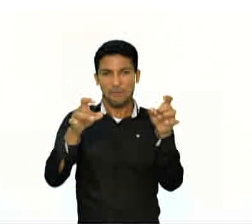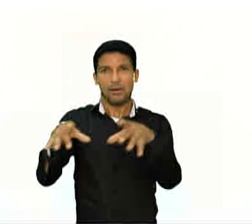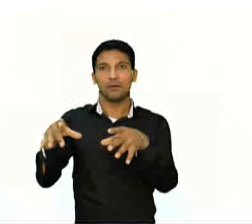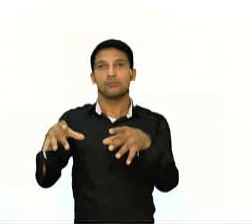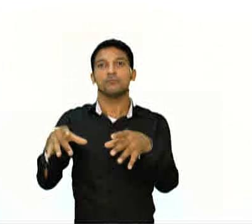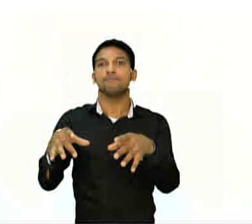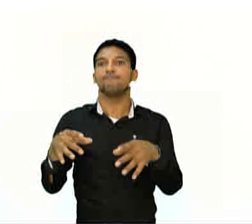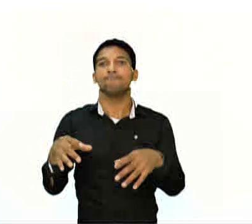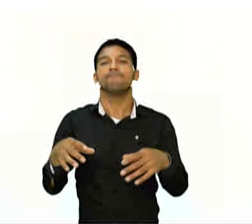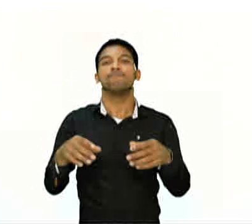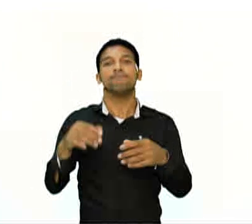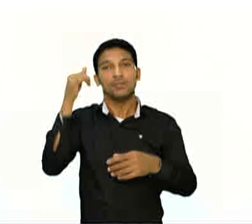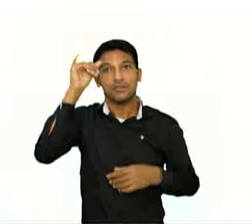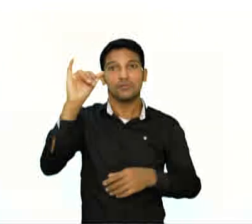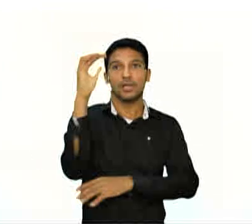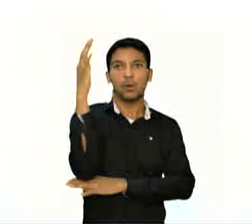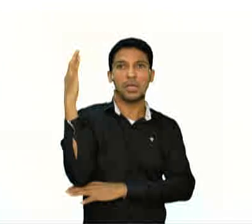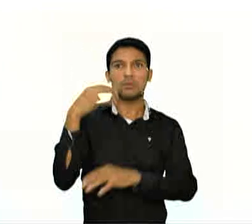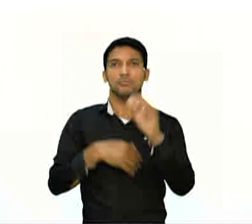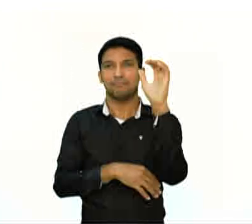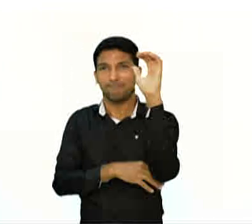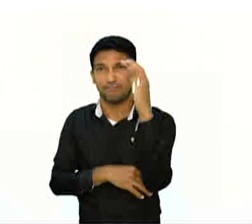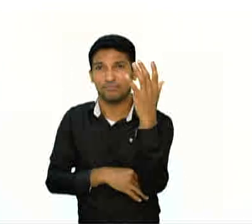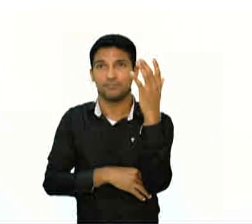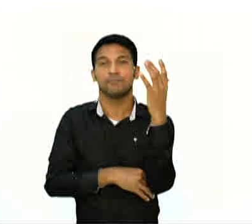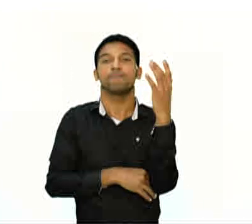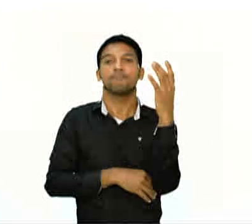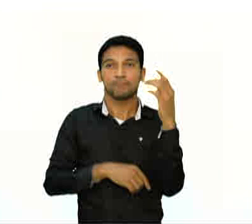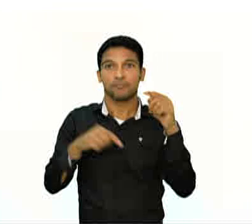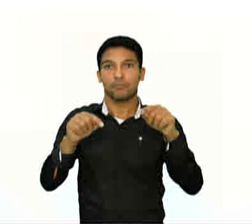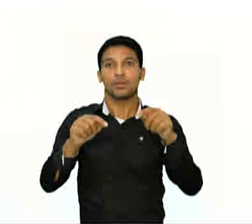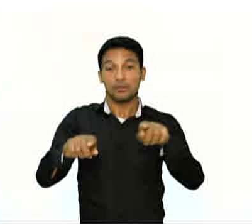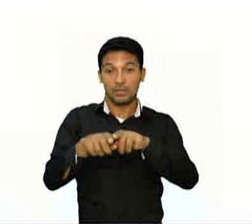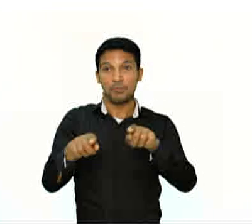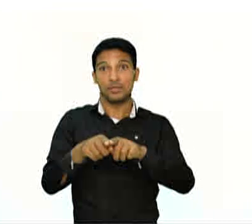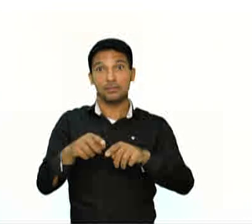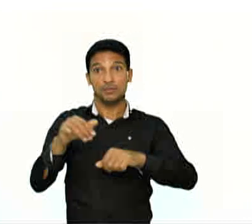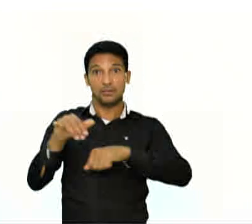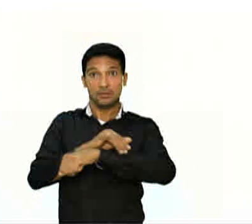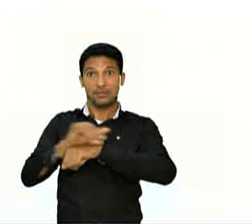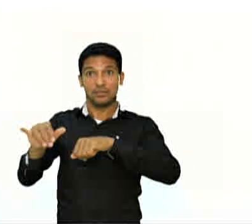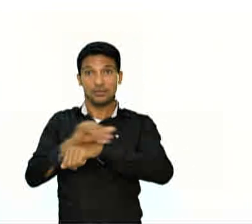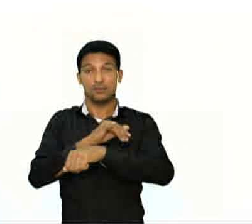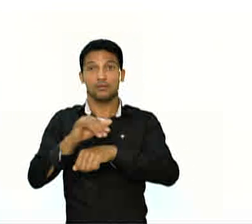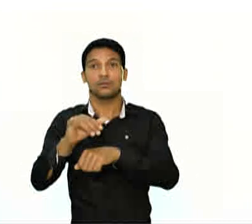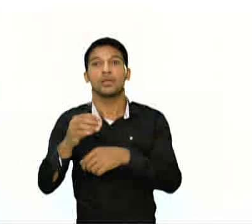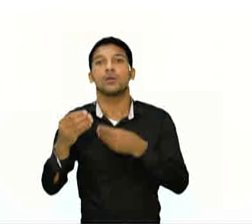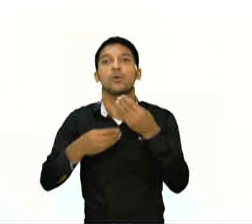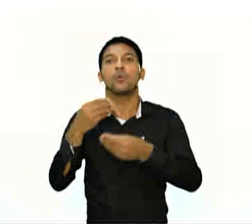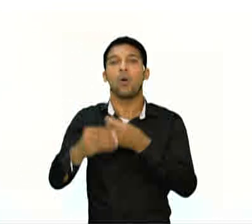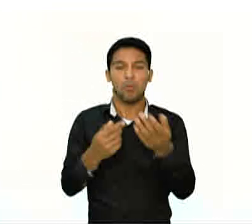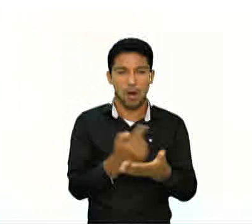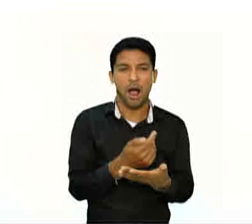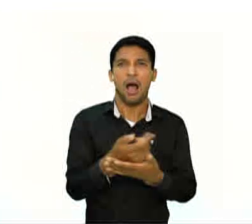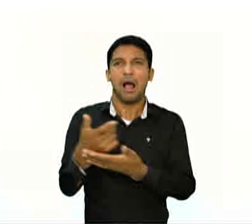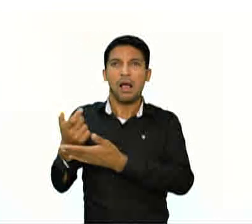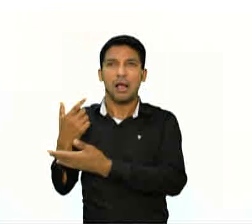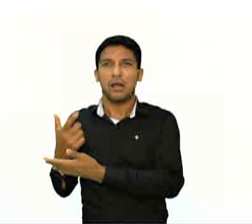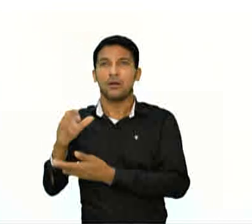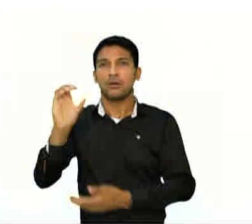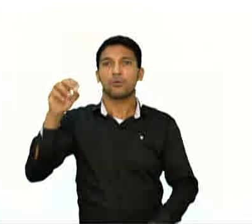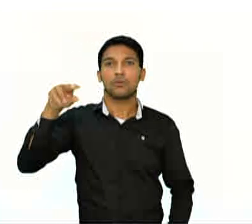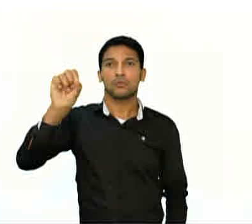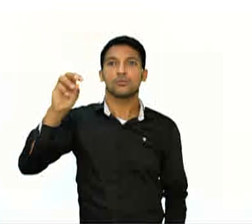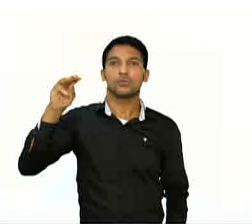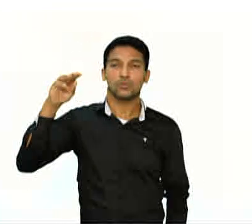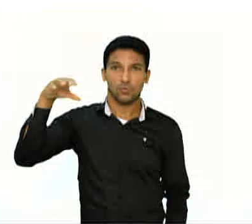Principalmente, ações no sentido de rever padrões insustentáveis de consumo e minorar